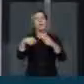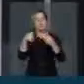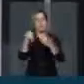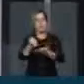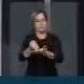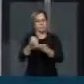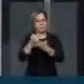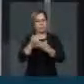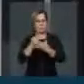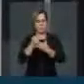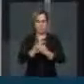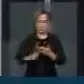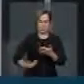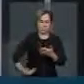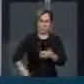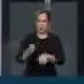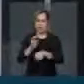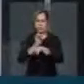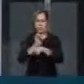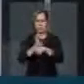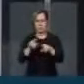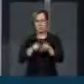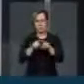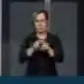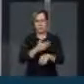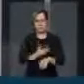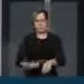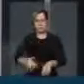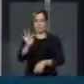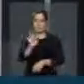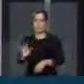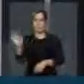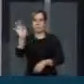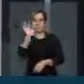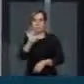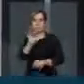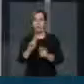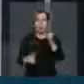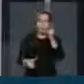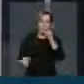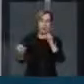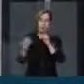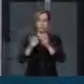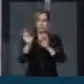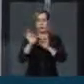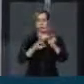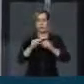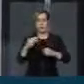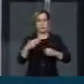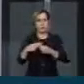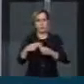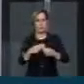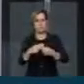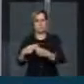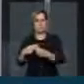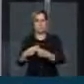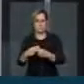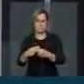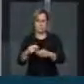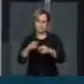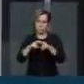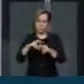do governo estadual e Federal para que possa fazer esse plano então nós